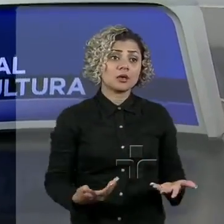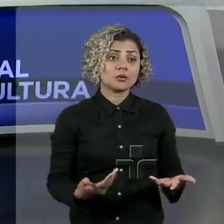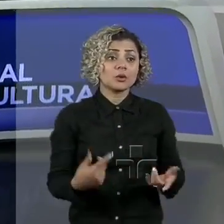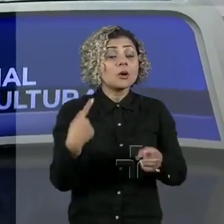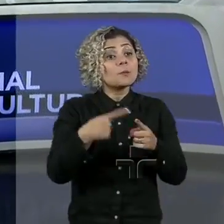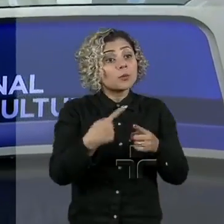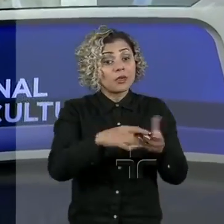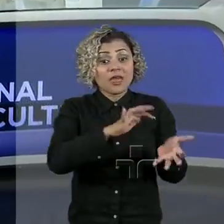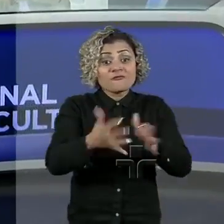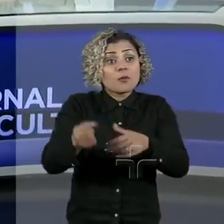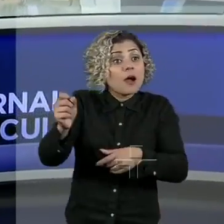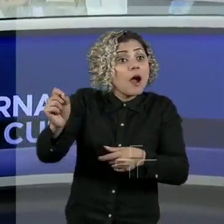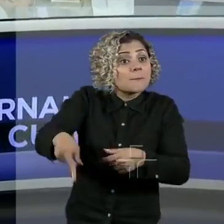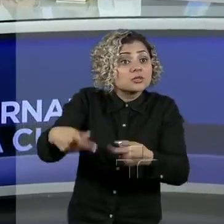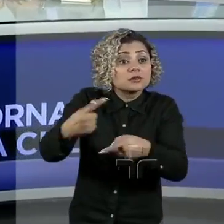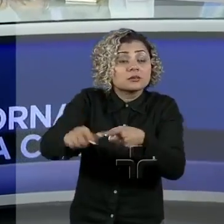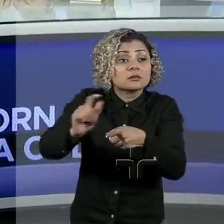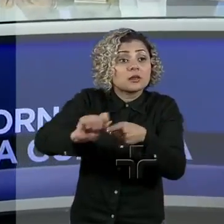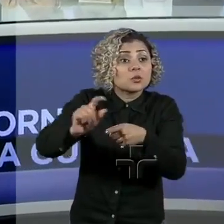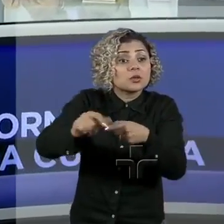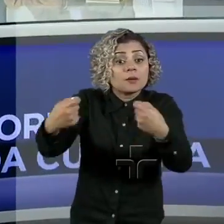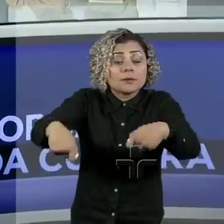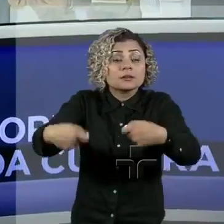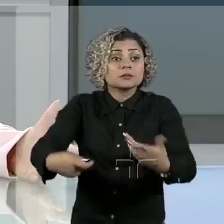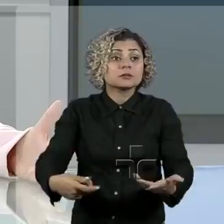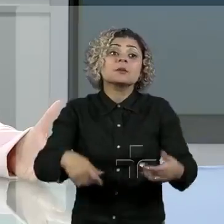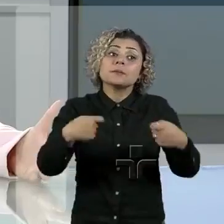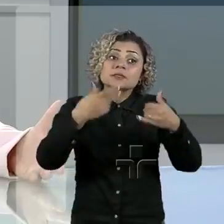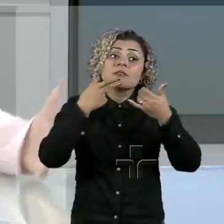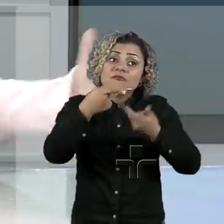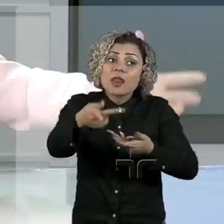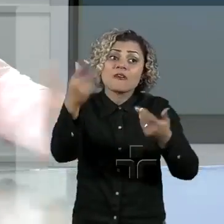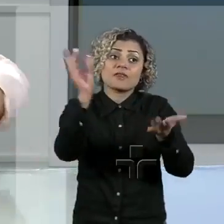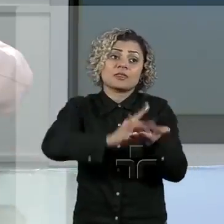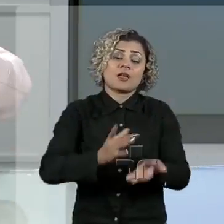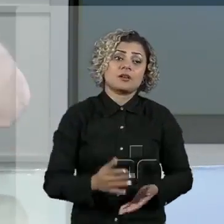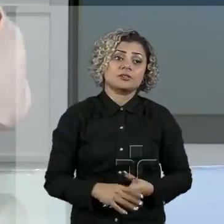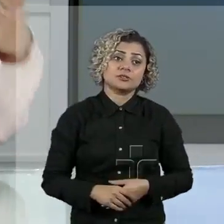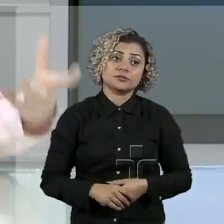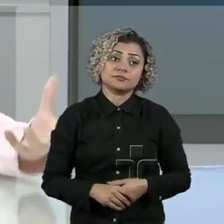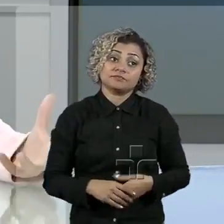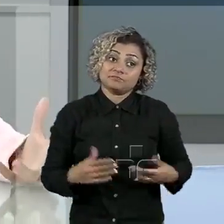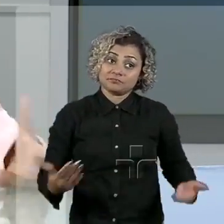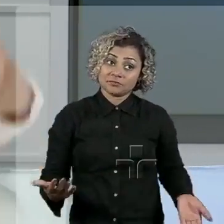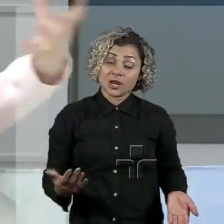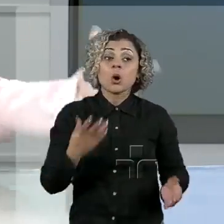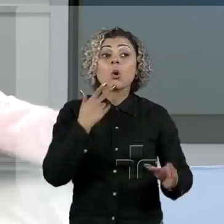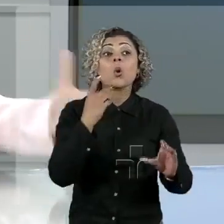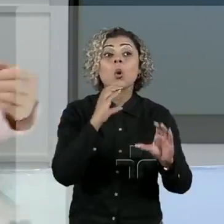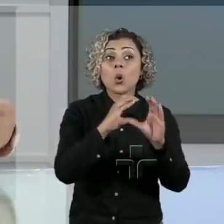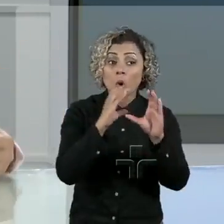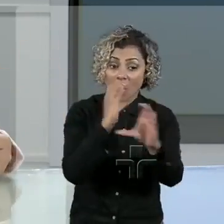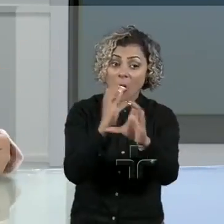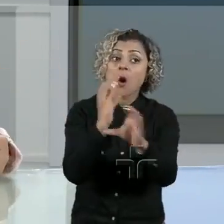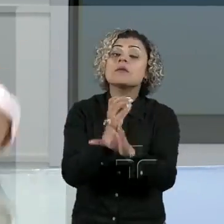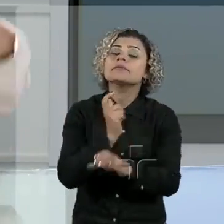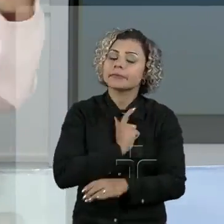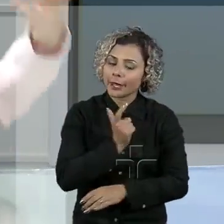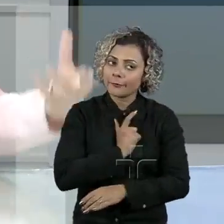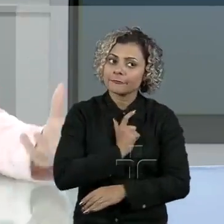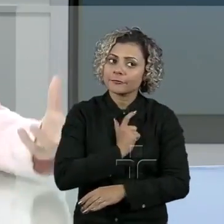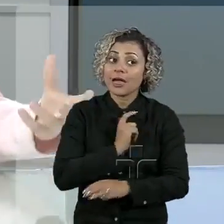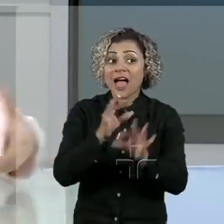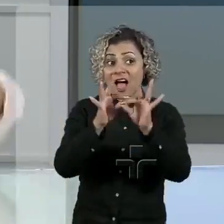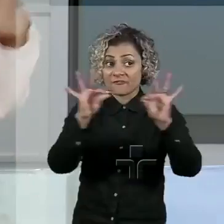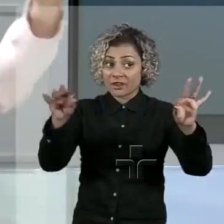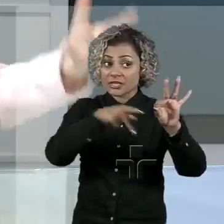da Previdência. Então, tem que ser falada a verdade. Agora, comunicaram mal? Comunicaram. A